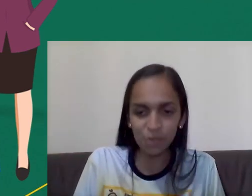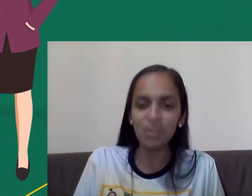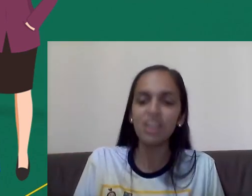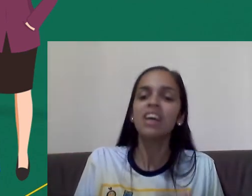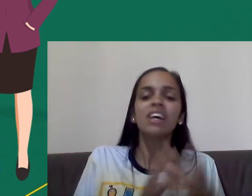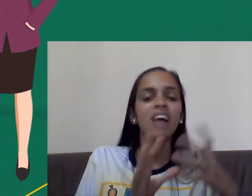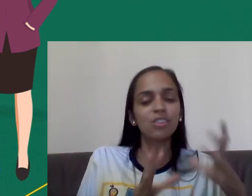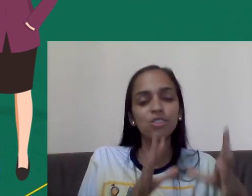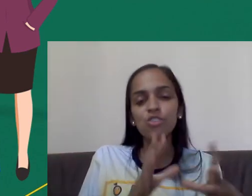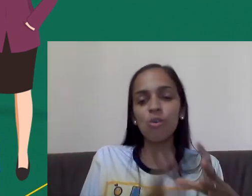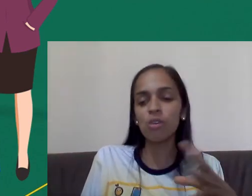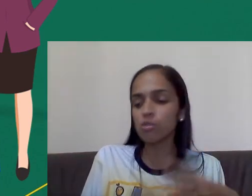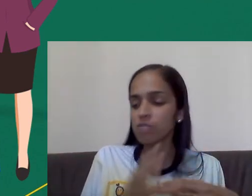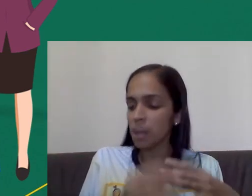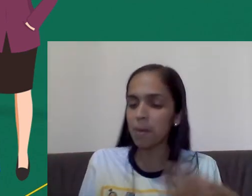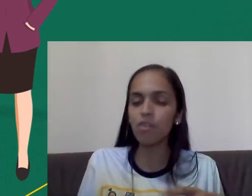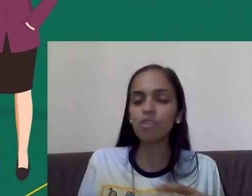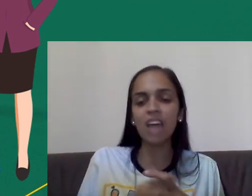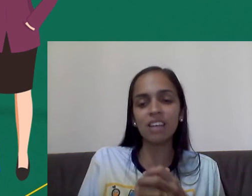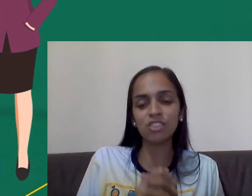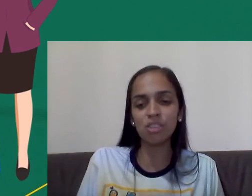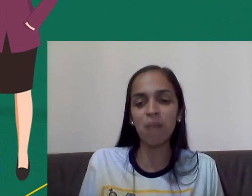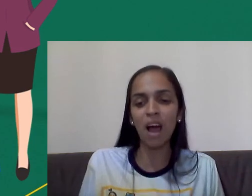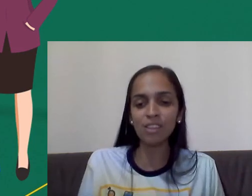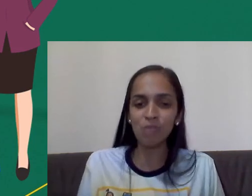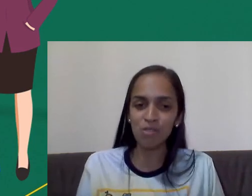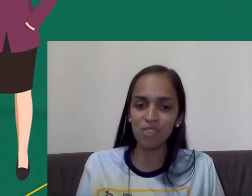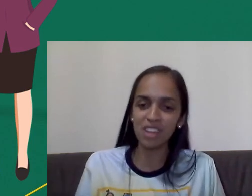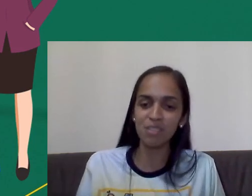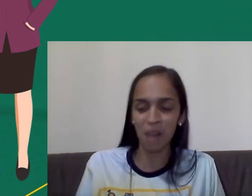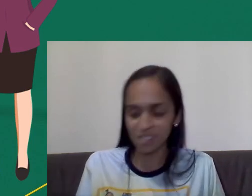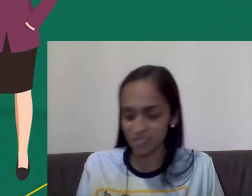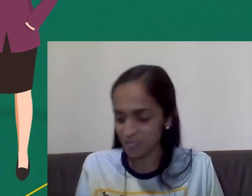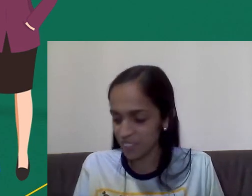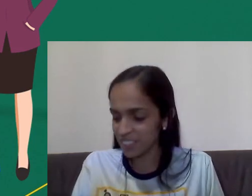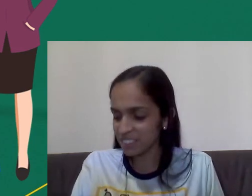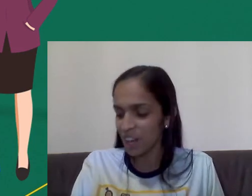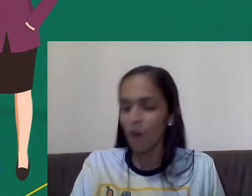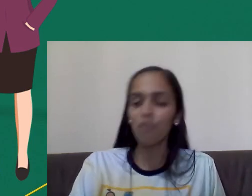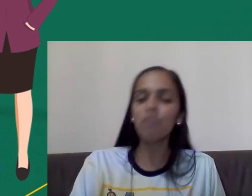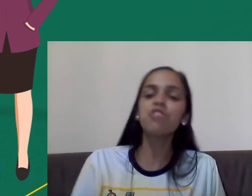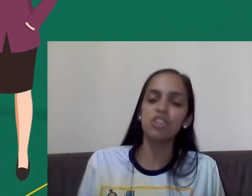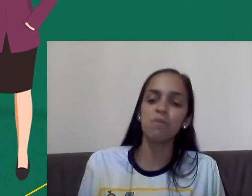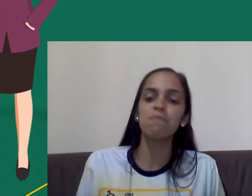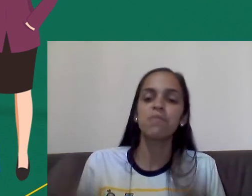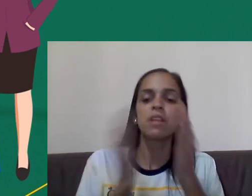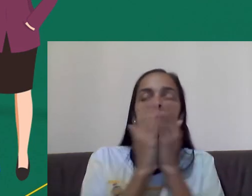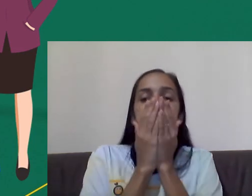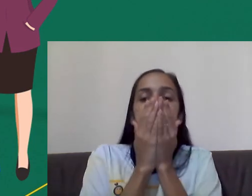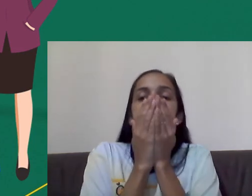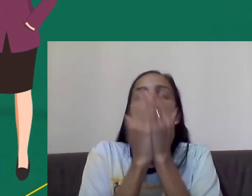compreendido. Caso surja alguma dúvida, dá para voltar, assistir mais uma vez e mais uma vez o vídeo.